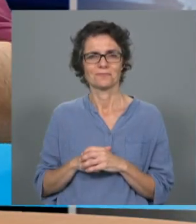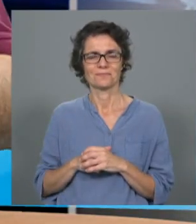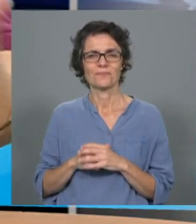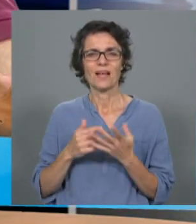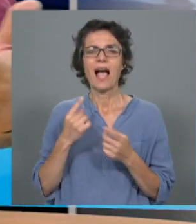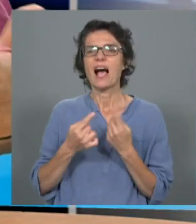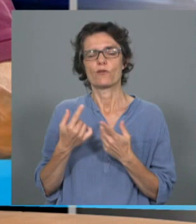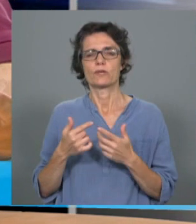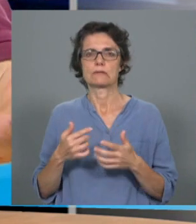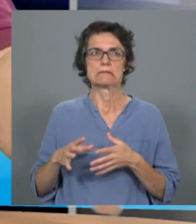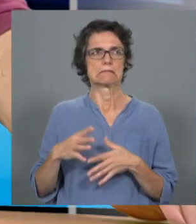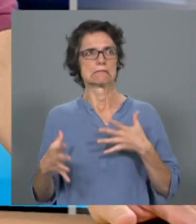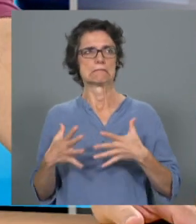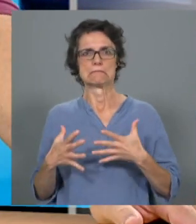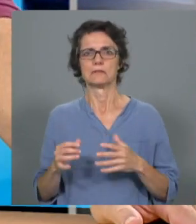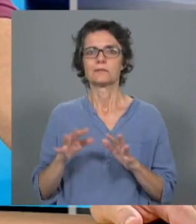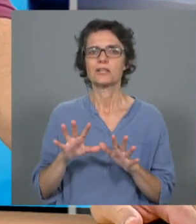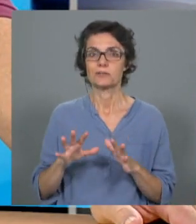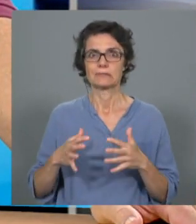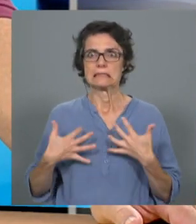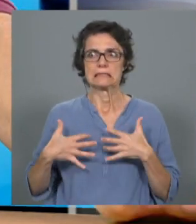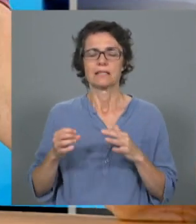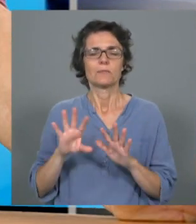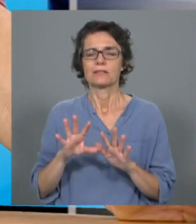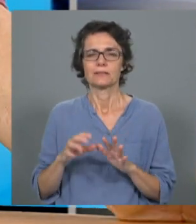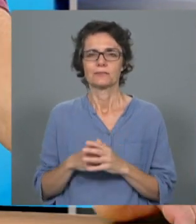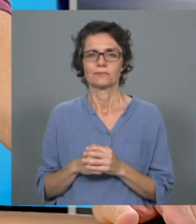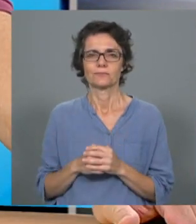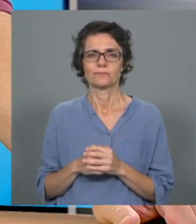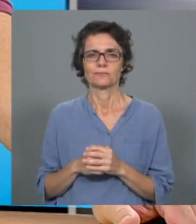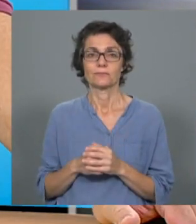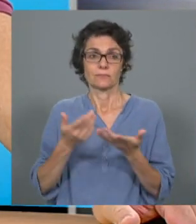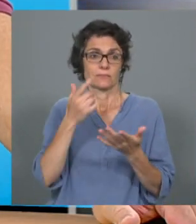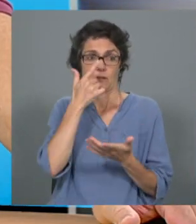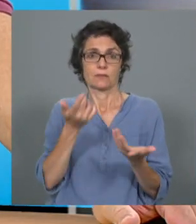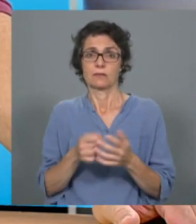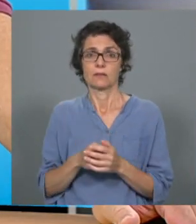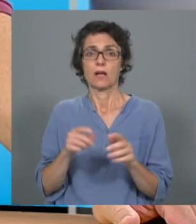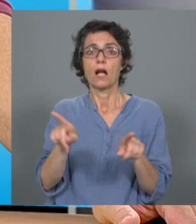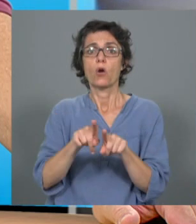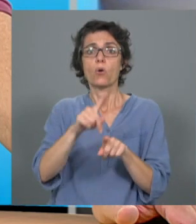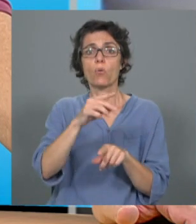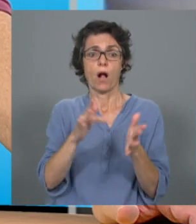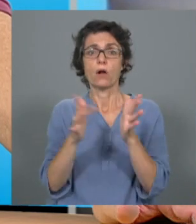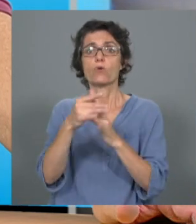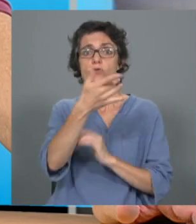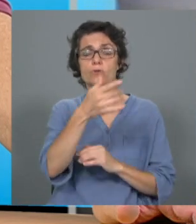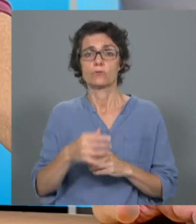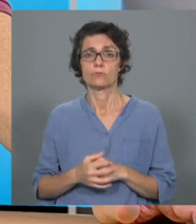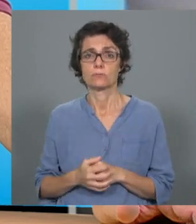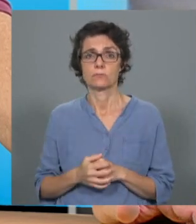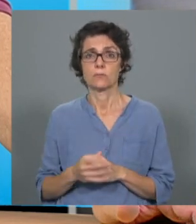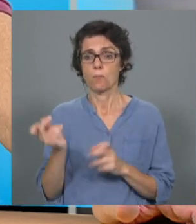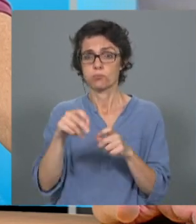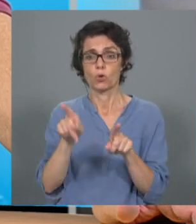não o compreendamos, no fundo, vamos lá ver. Então isto não é o que se passou com Jesus. É a mesma coisa com o Filho de Deus, não